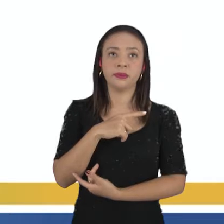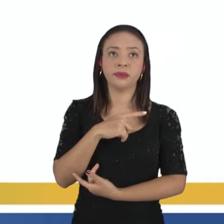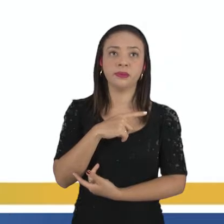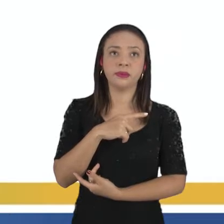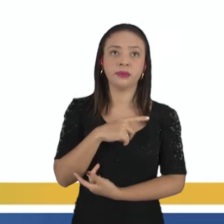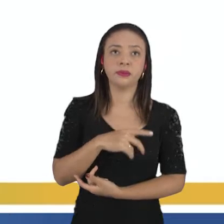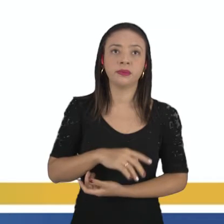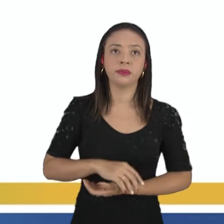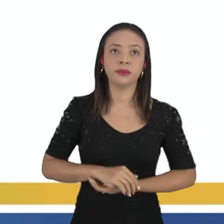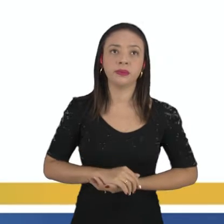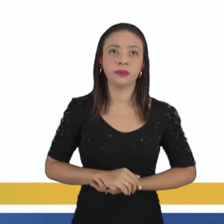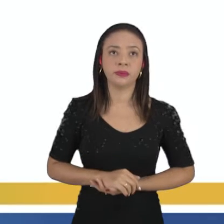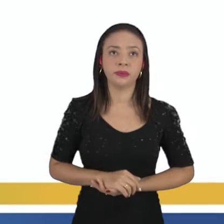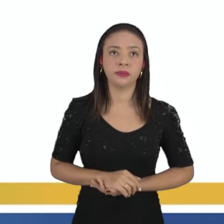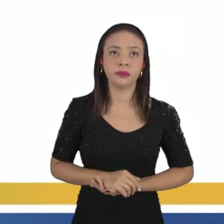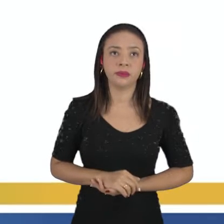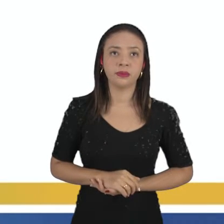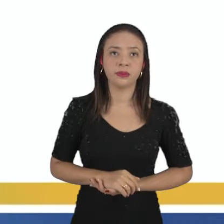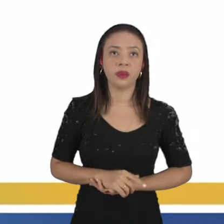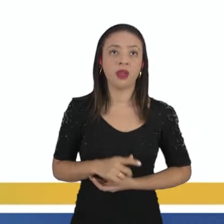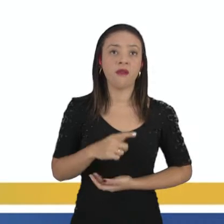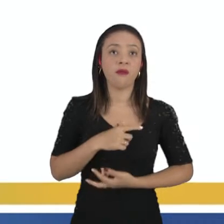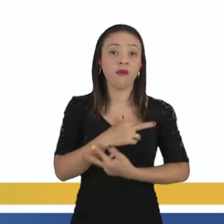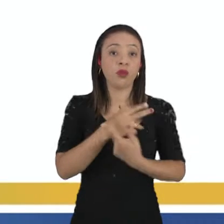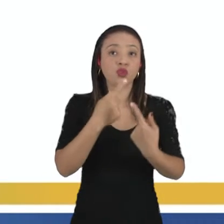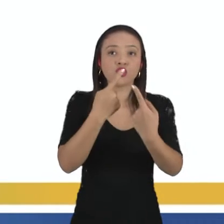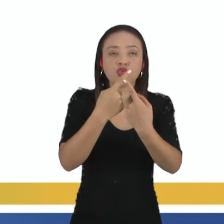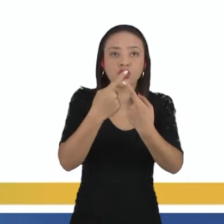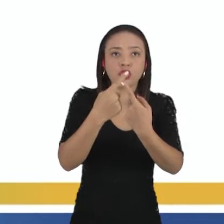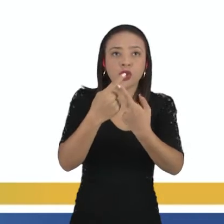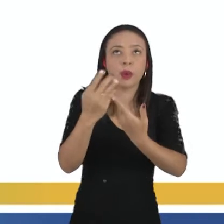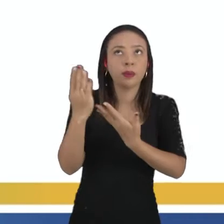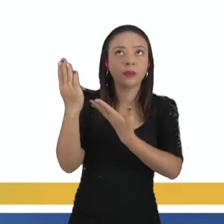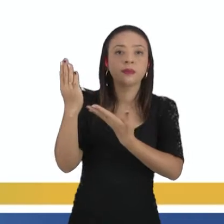não ser que, sem que, uma vez que.